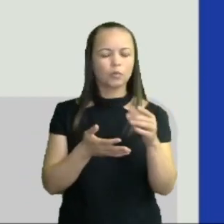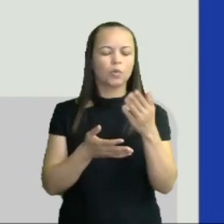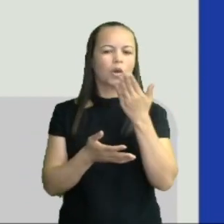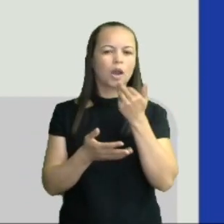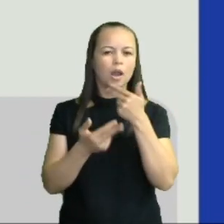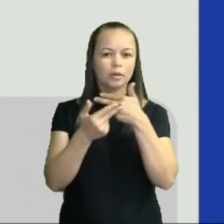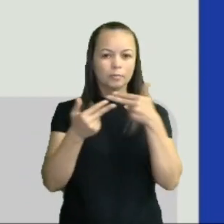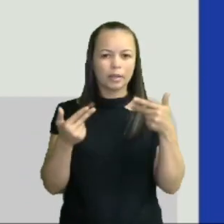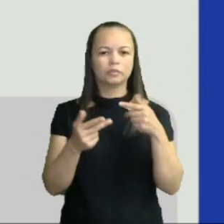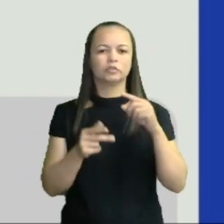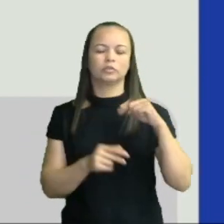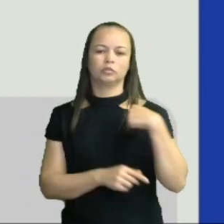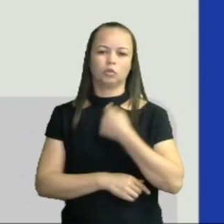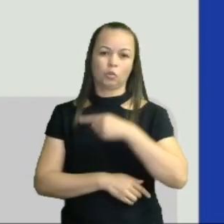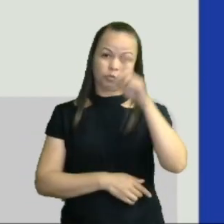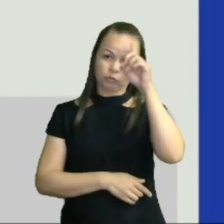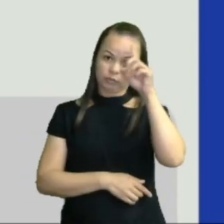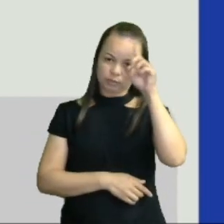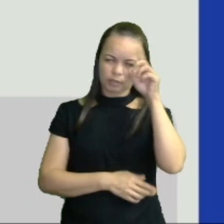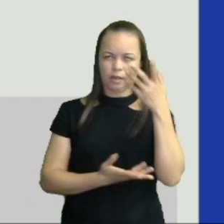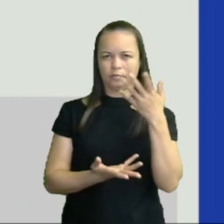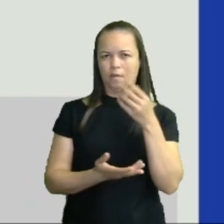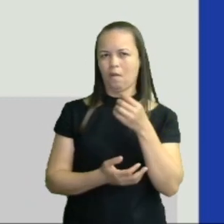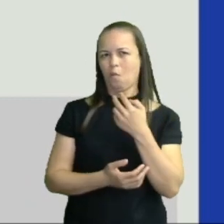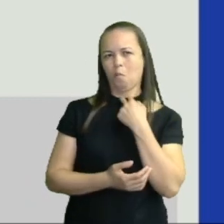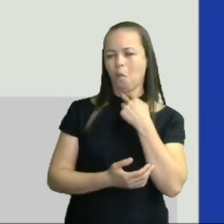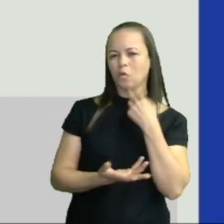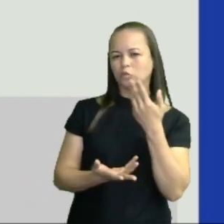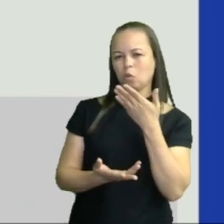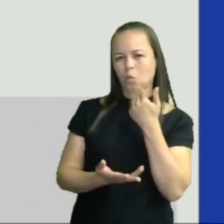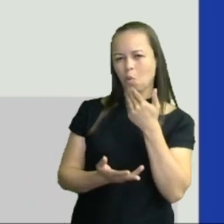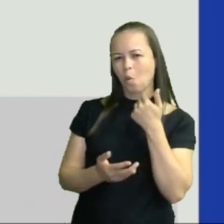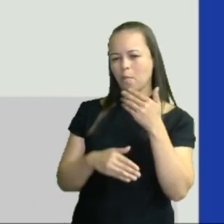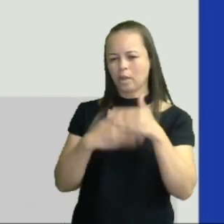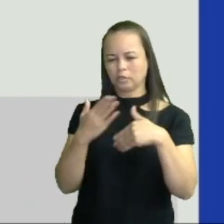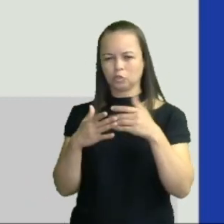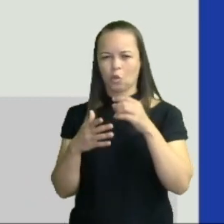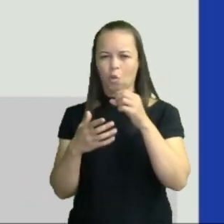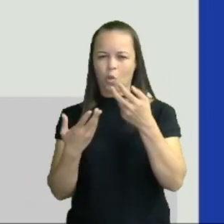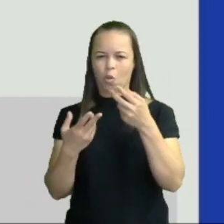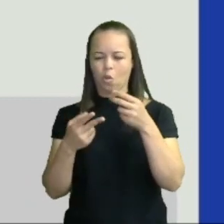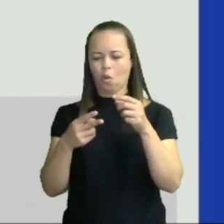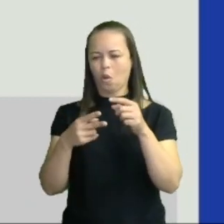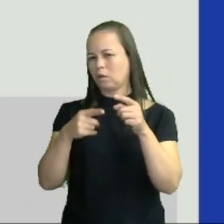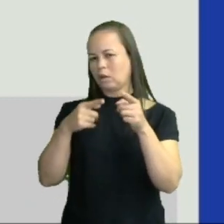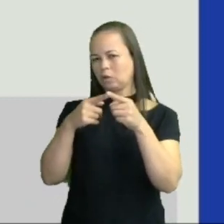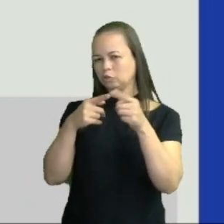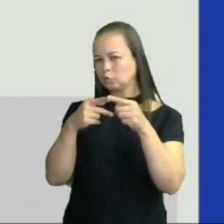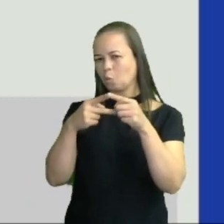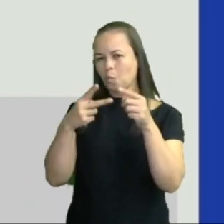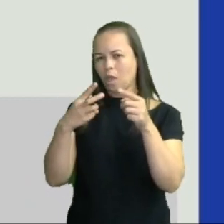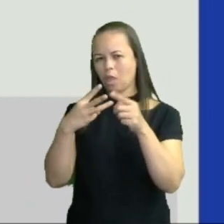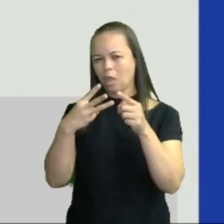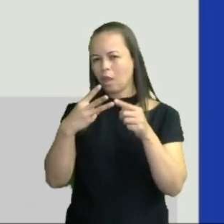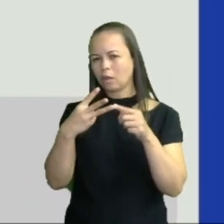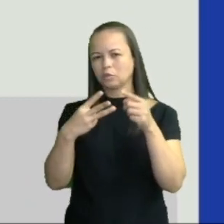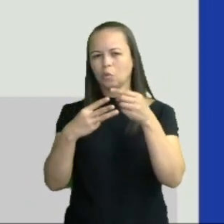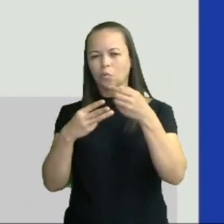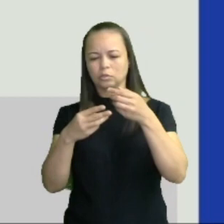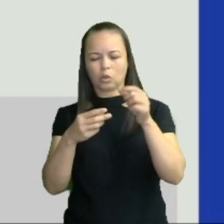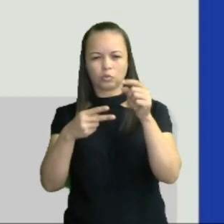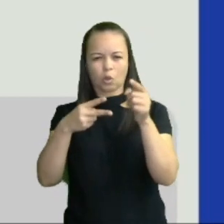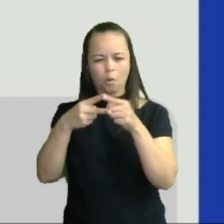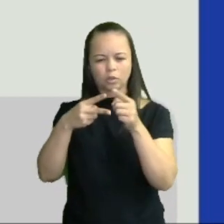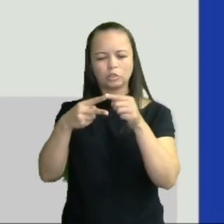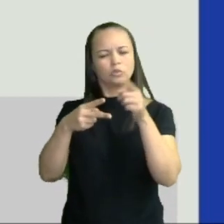refeições diariamente. Eu não posso comer só alimentos reguladores, ou só alimentos energéticos, ou só alimentos construtores,